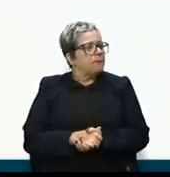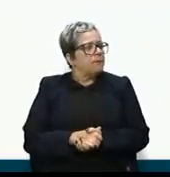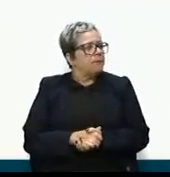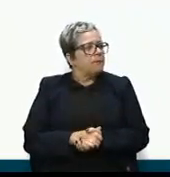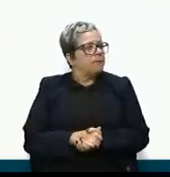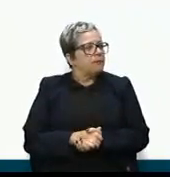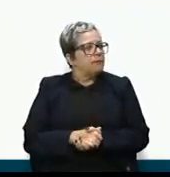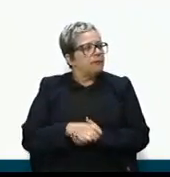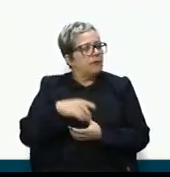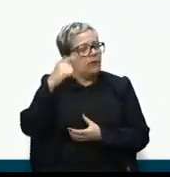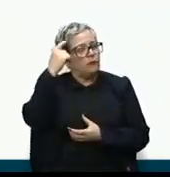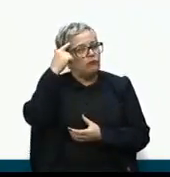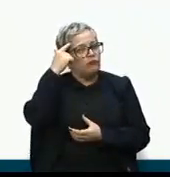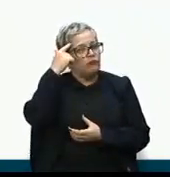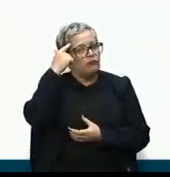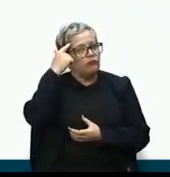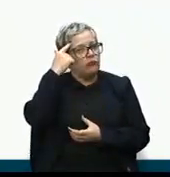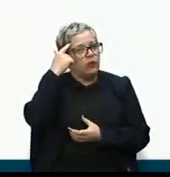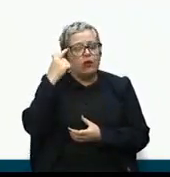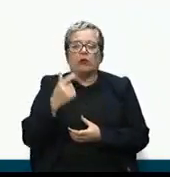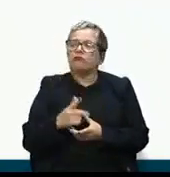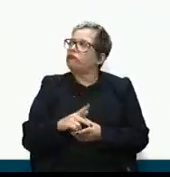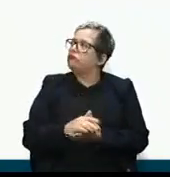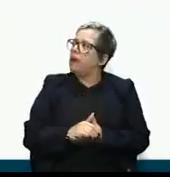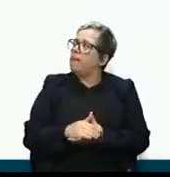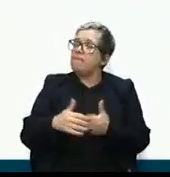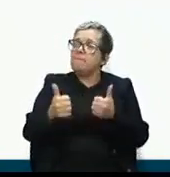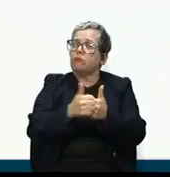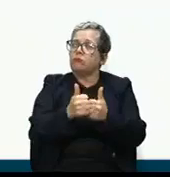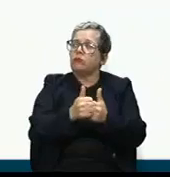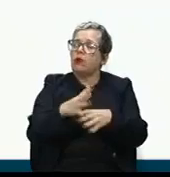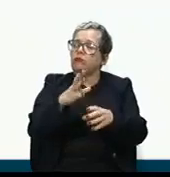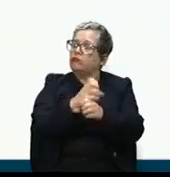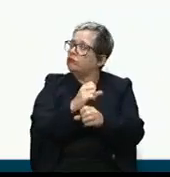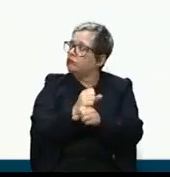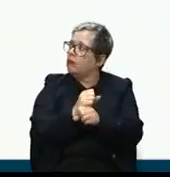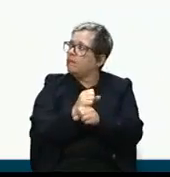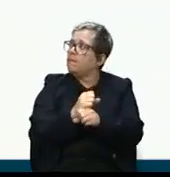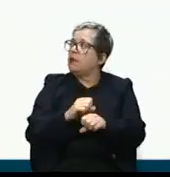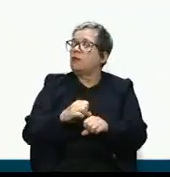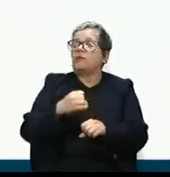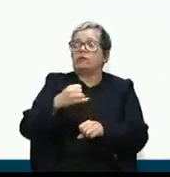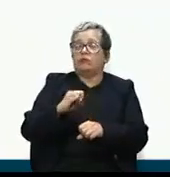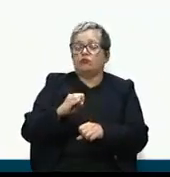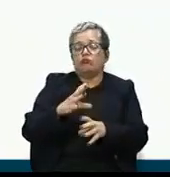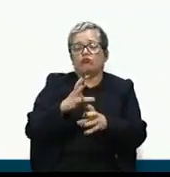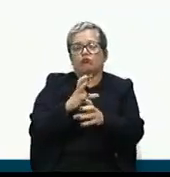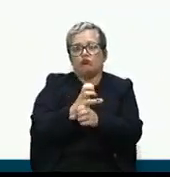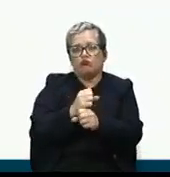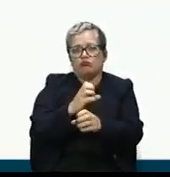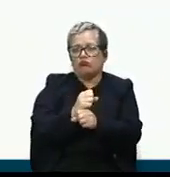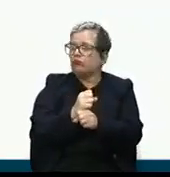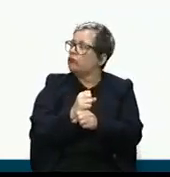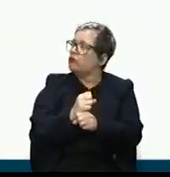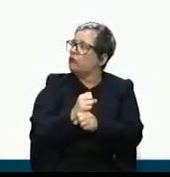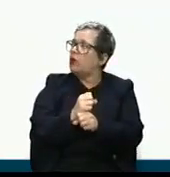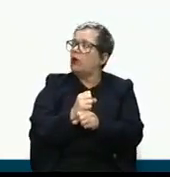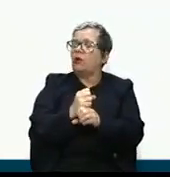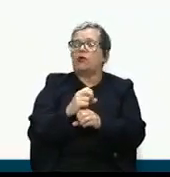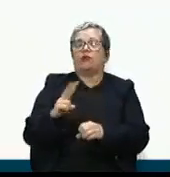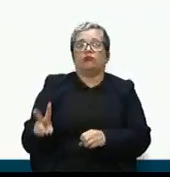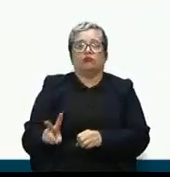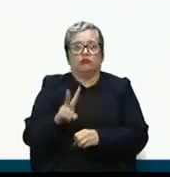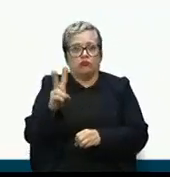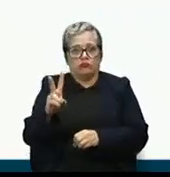é análoga à da adição. Só que ao invés de nós somarmos os seus respectivos,